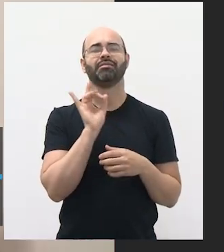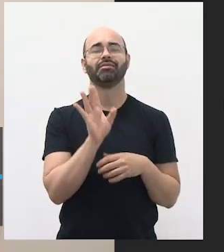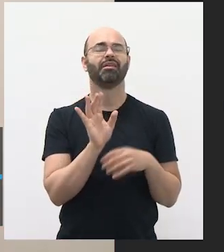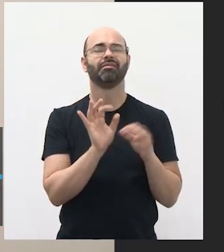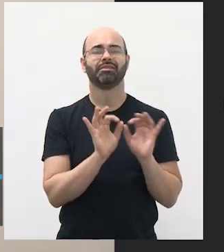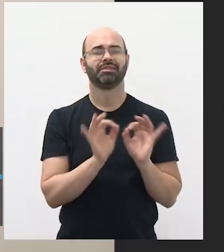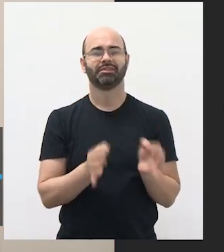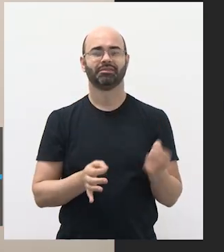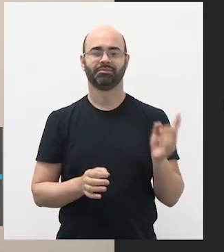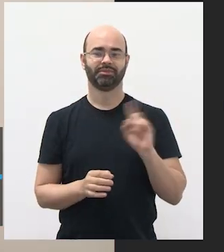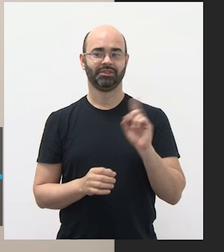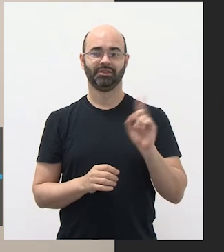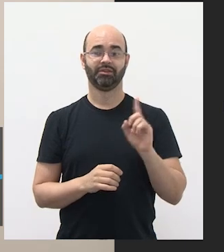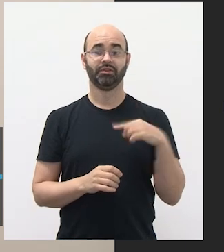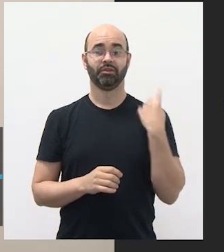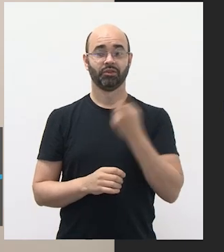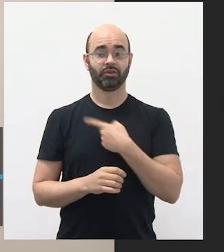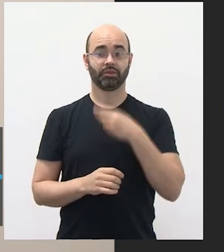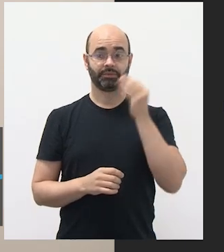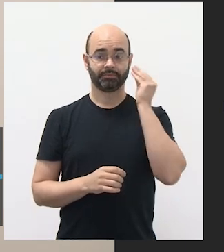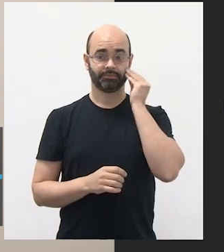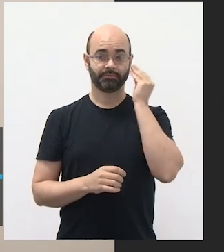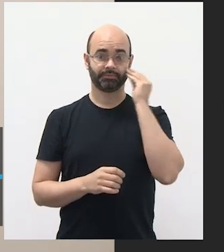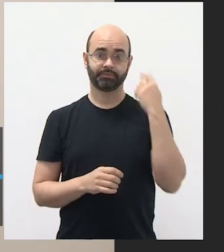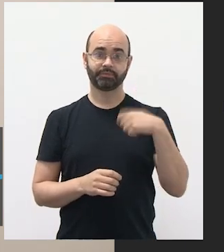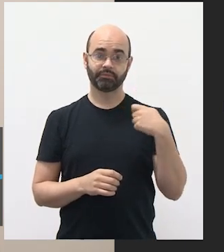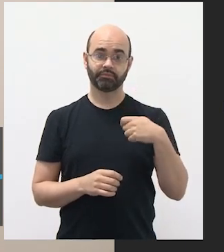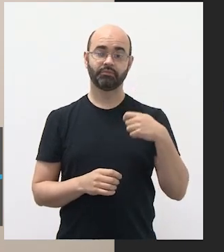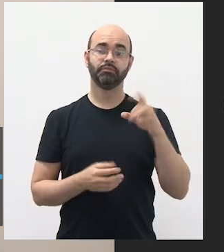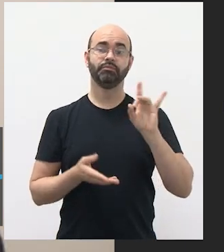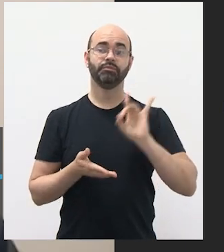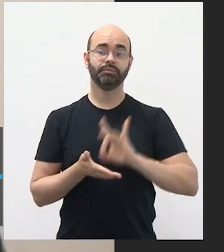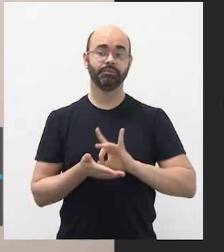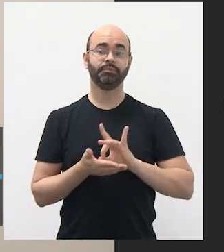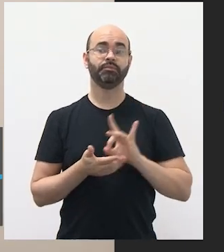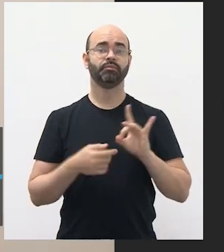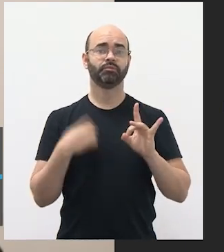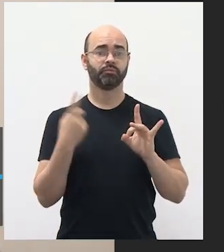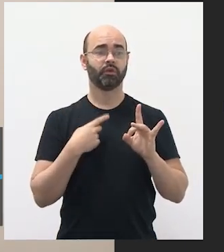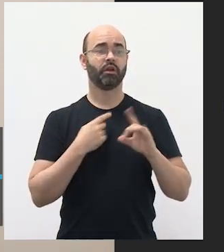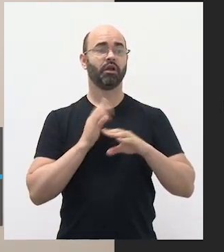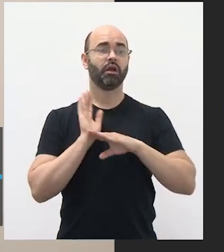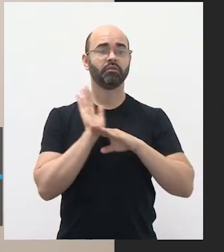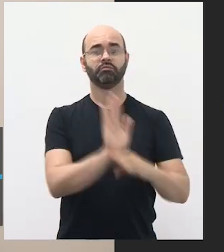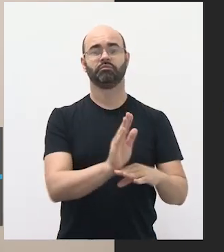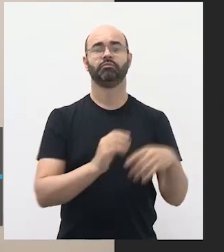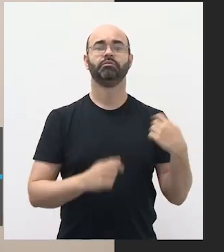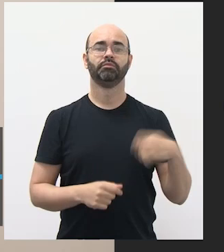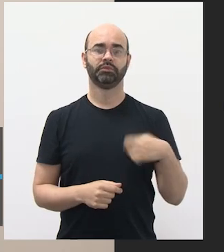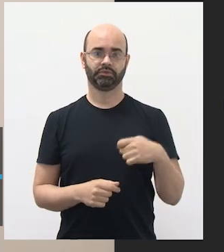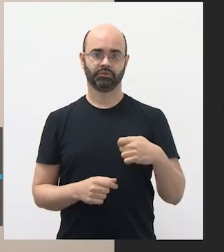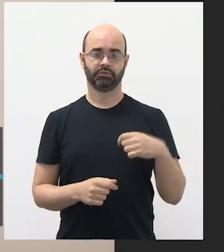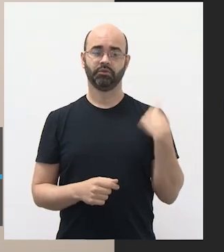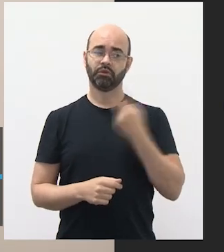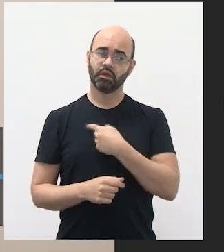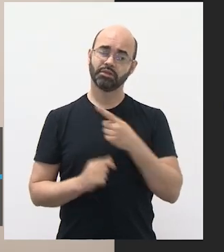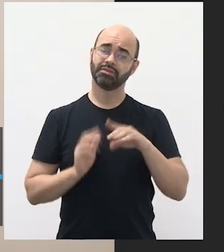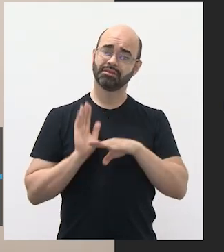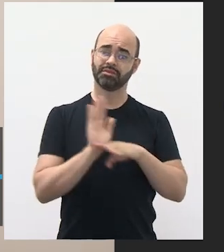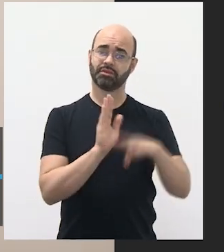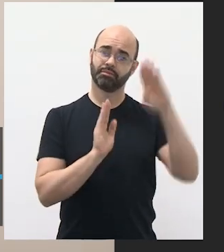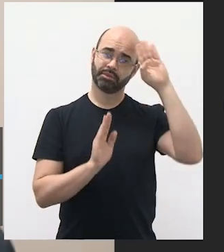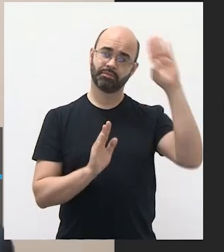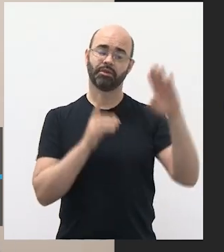aquele aluno aquilo. Não, a gente precisa, de fato, contribuir. E a nossa maior contribuição é dar acesso ao